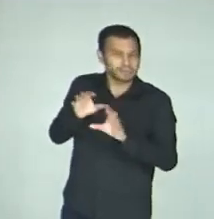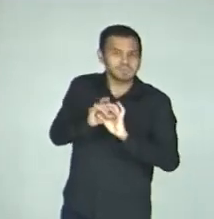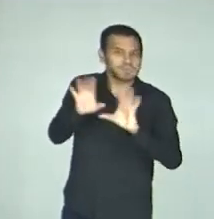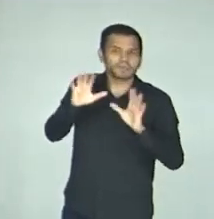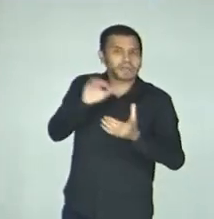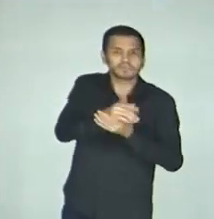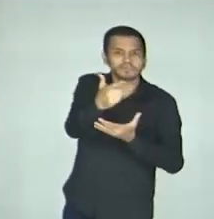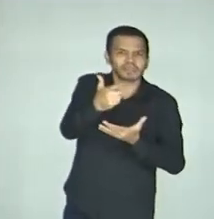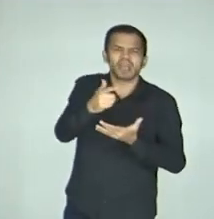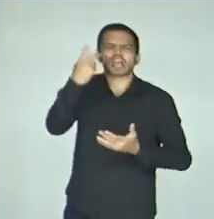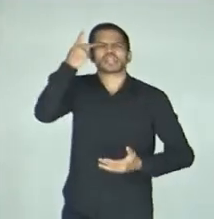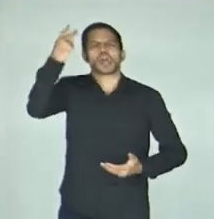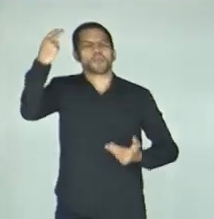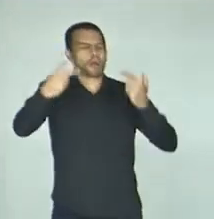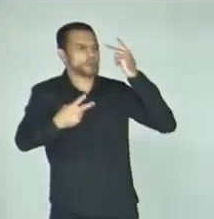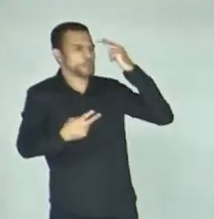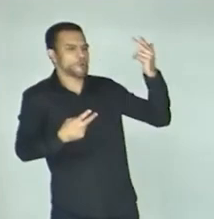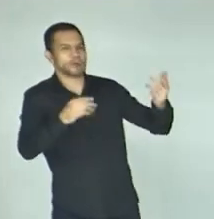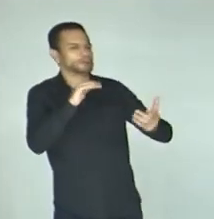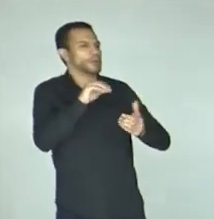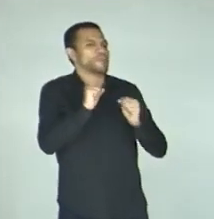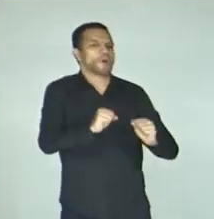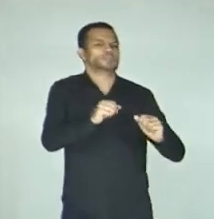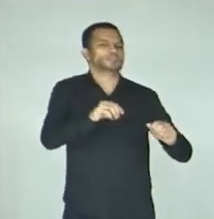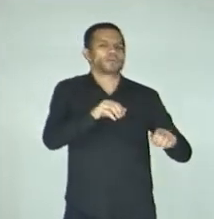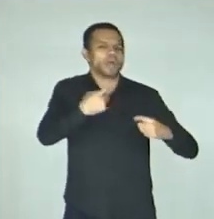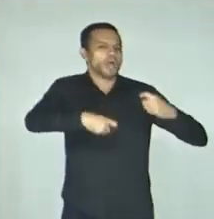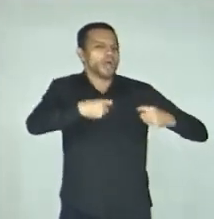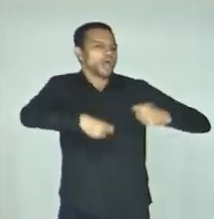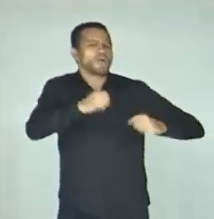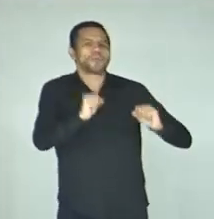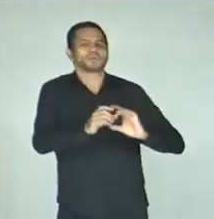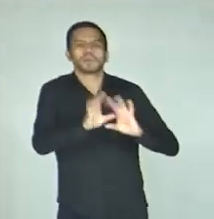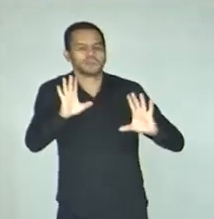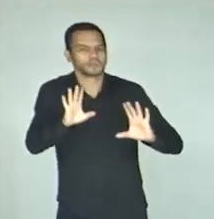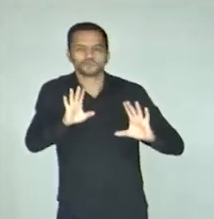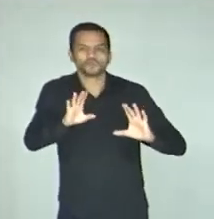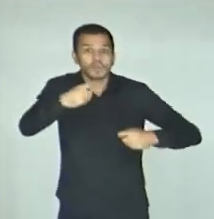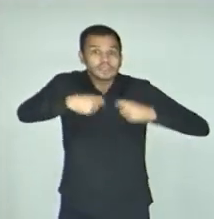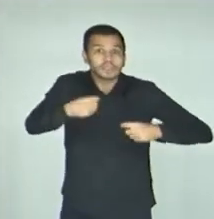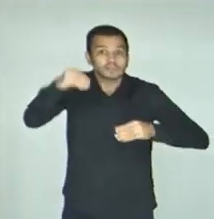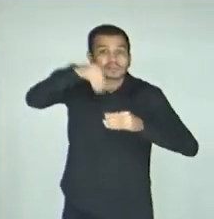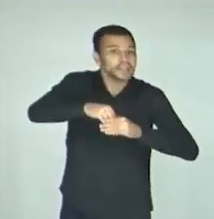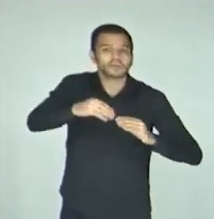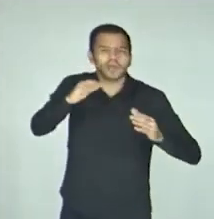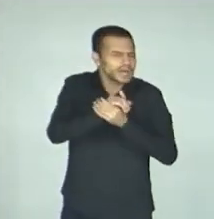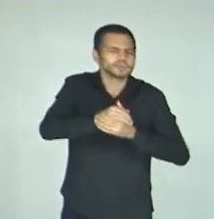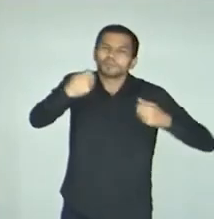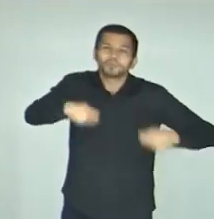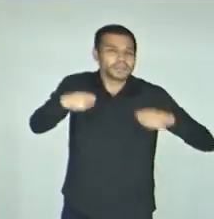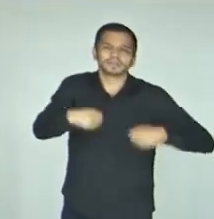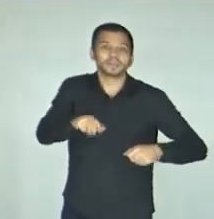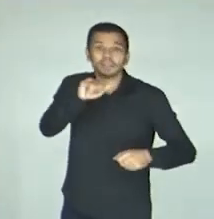e dizendo é normal não é normal qualquer pessoa sincera que viva sexualidade fora de Deus fora do casamento sabe que